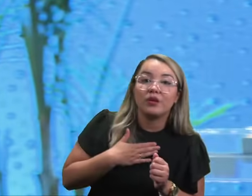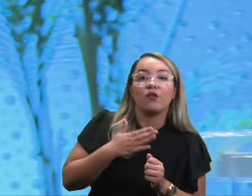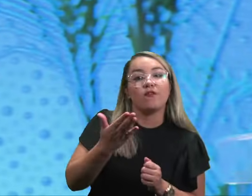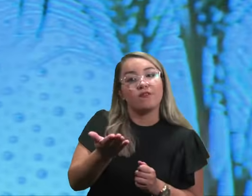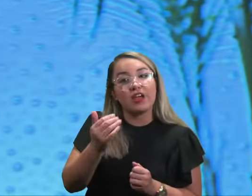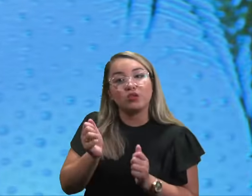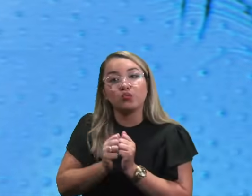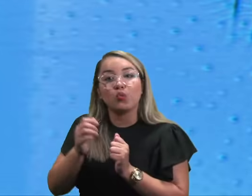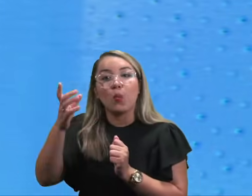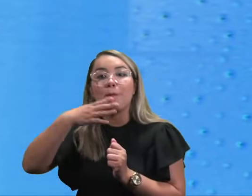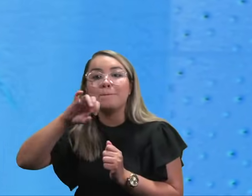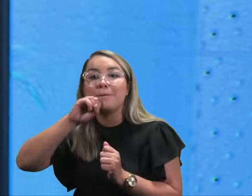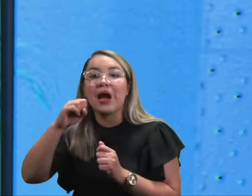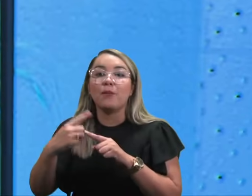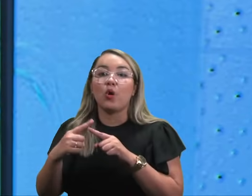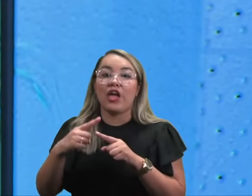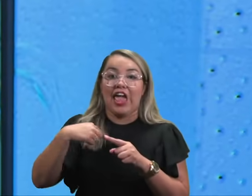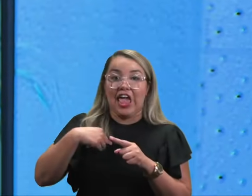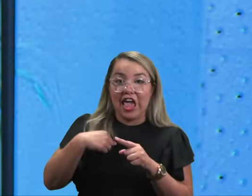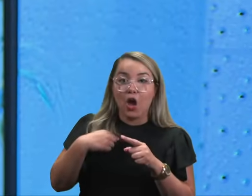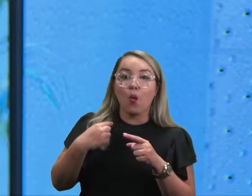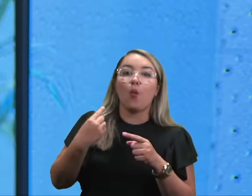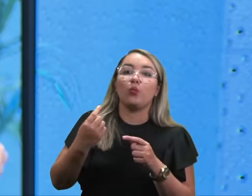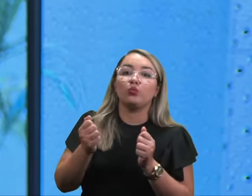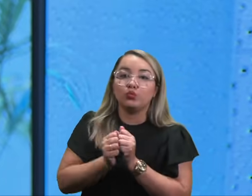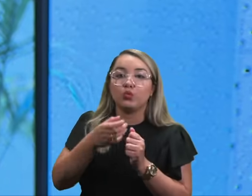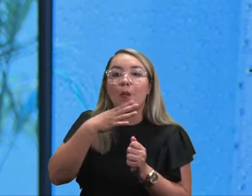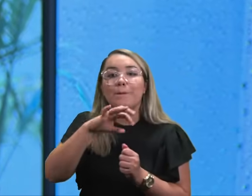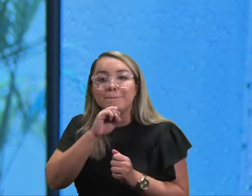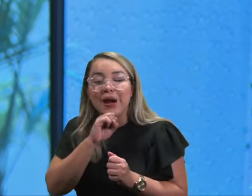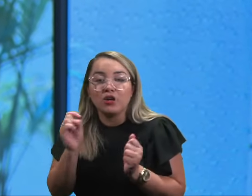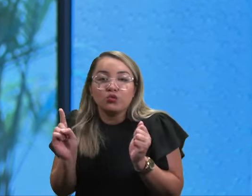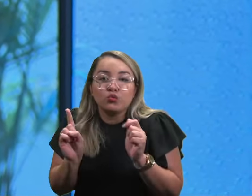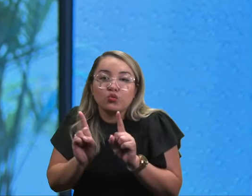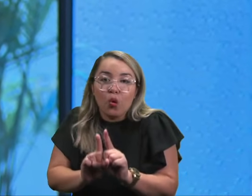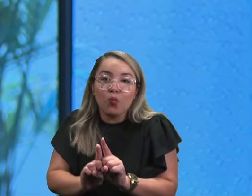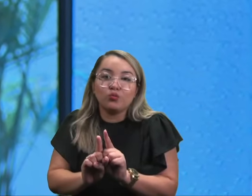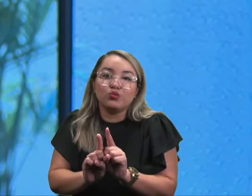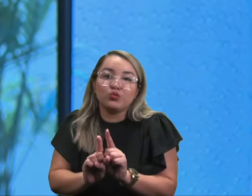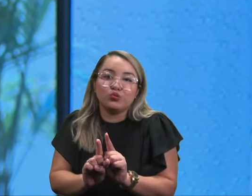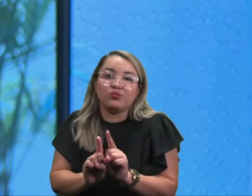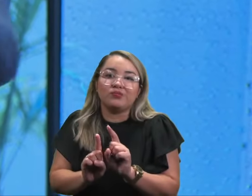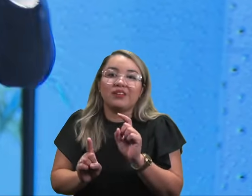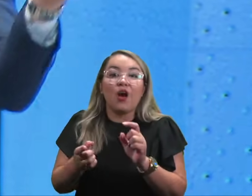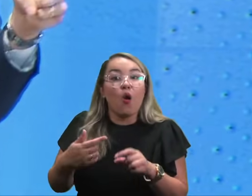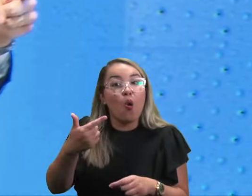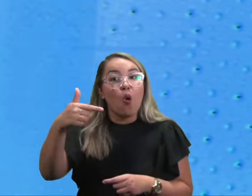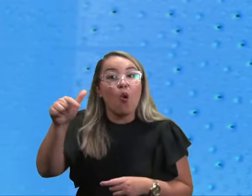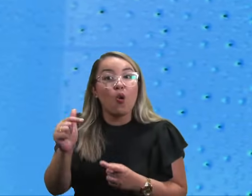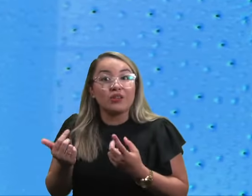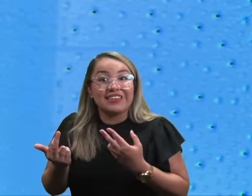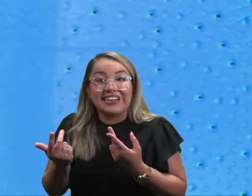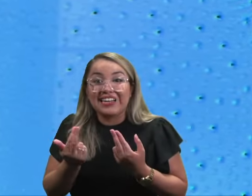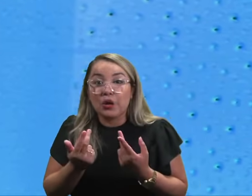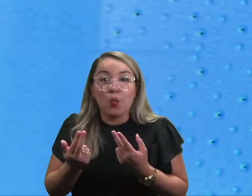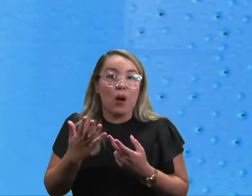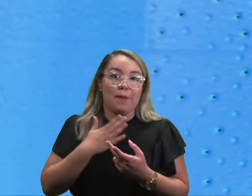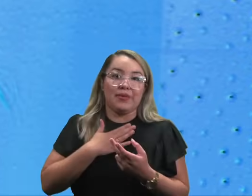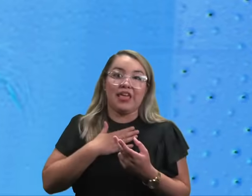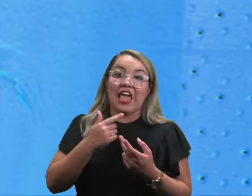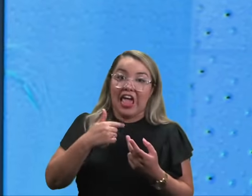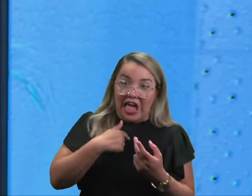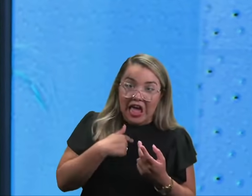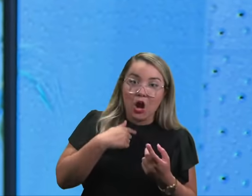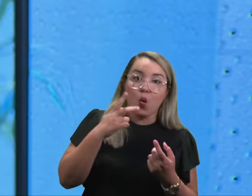porque eu e o Pai somos um. E agora eu vou enviar um outro que é igualzinho a mim. Ou seja, assim como o Pai é eterno, eu sou